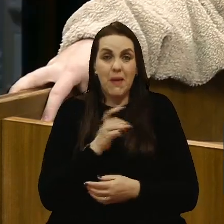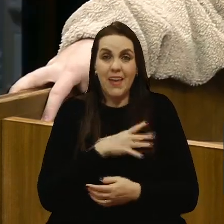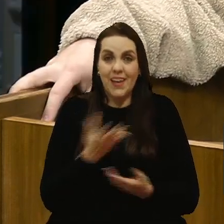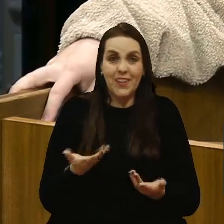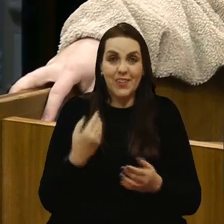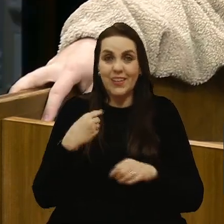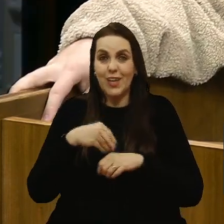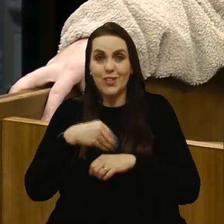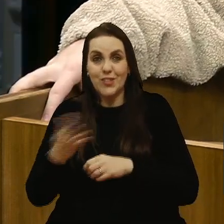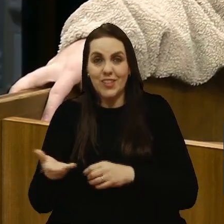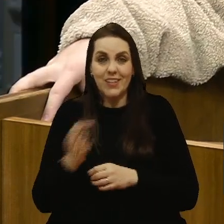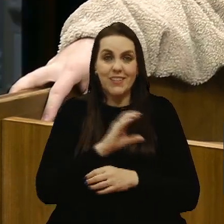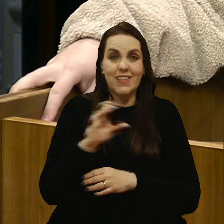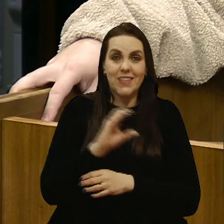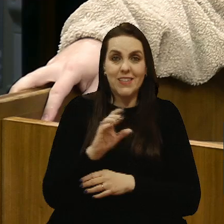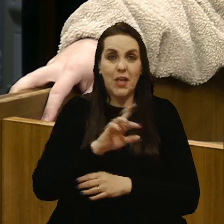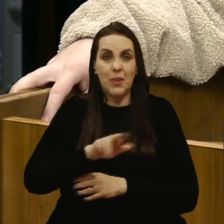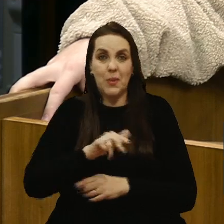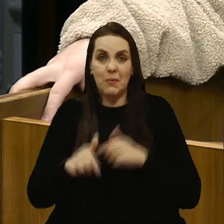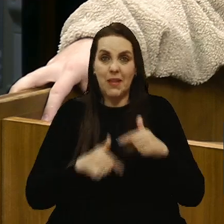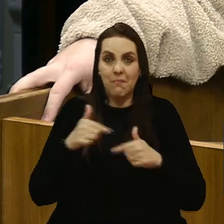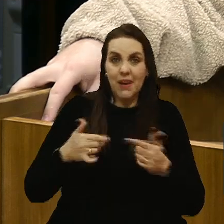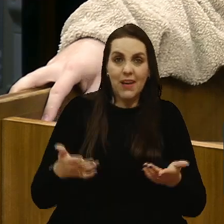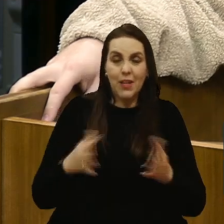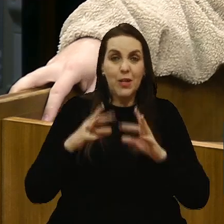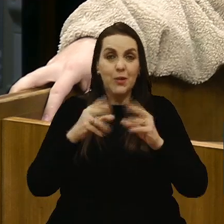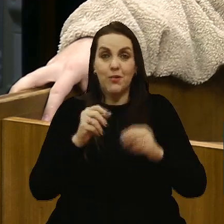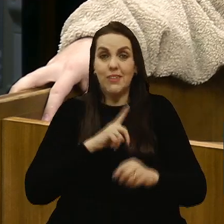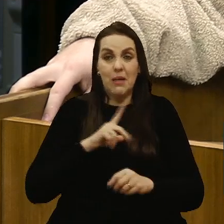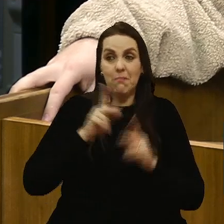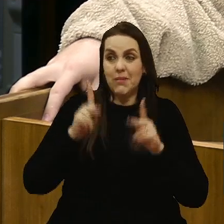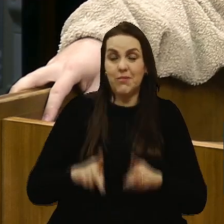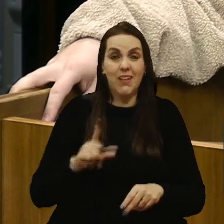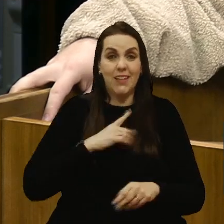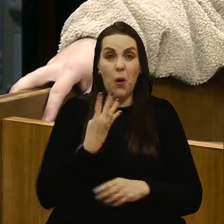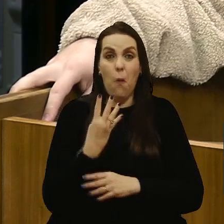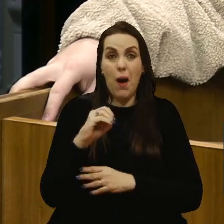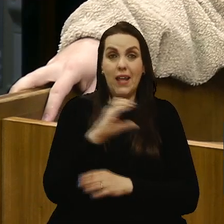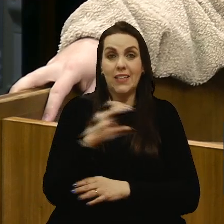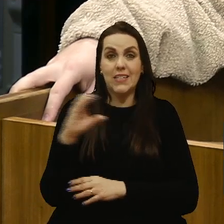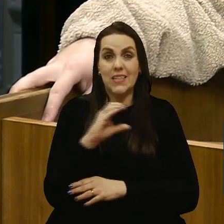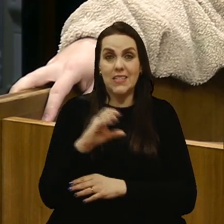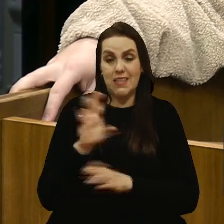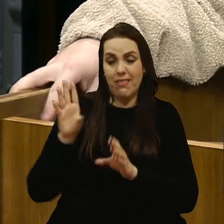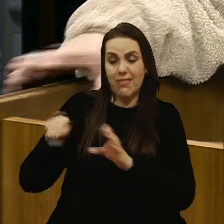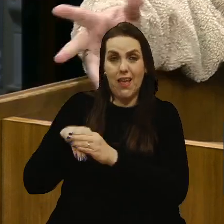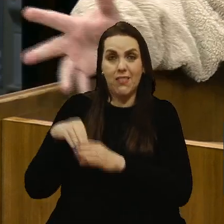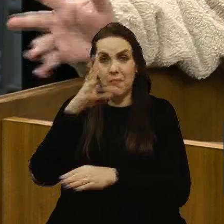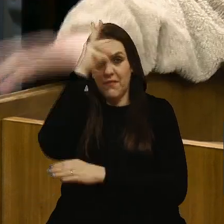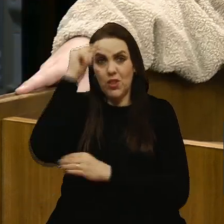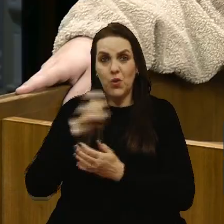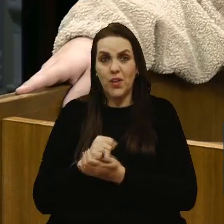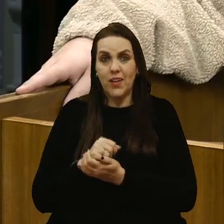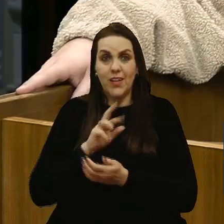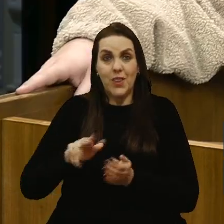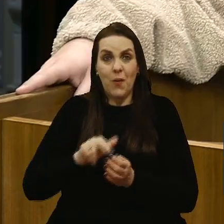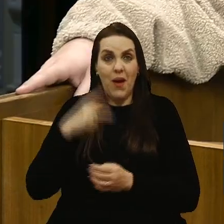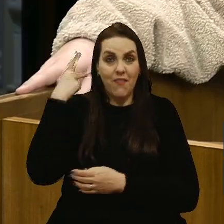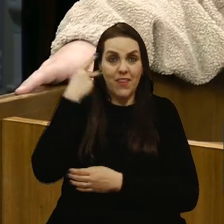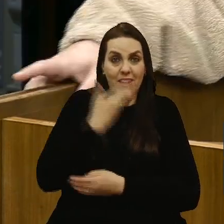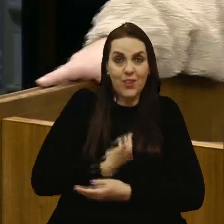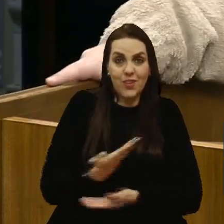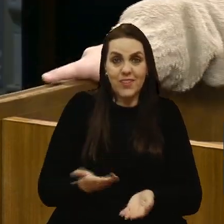indicou o CC, de quem não trabalha? Todo mundo, tem gente aí que tem 40 CC sentado na prefeitura, tchê. E não é nenhum dos